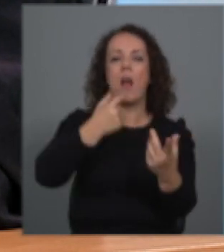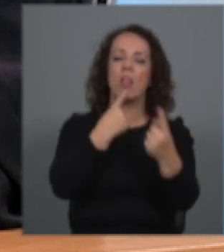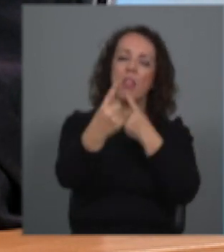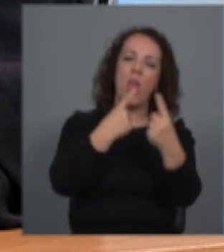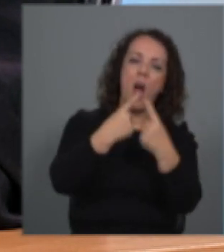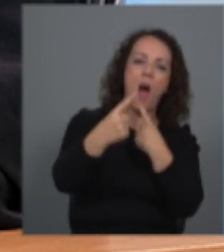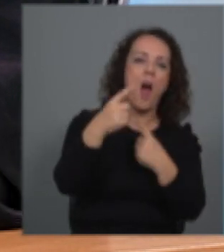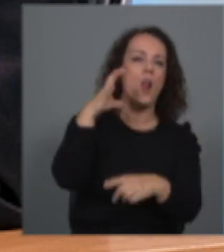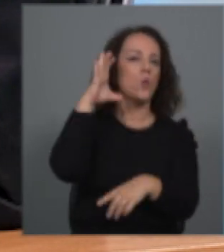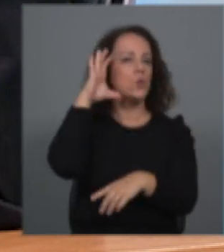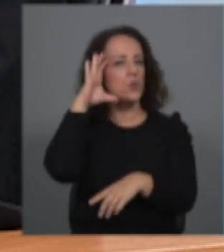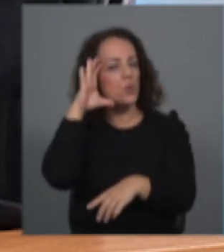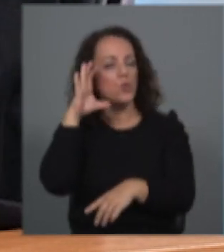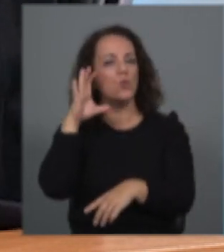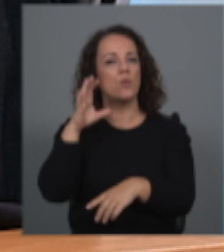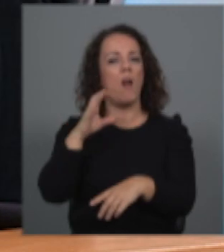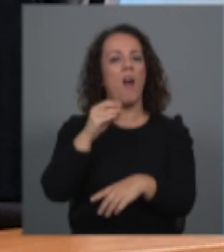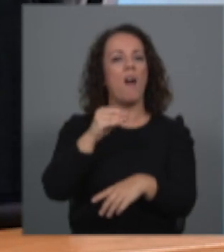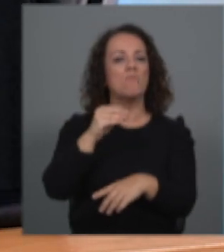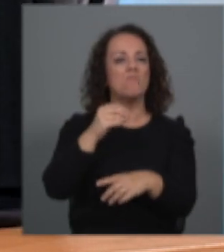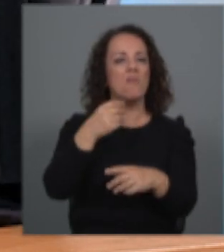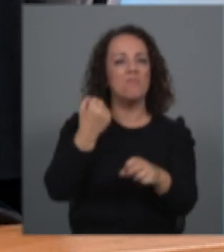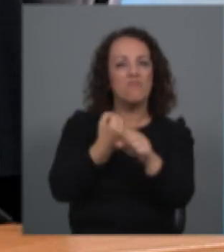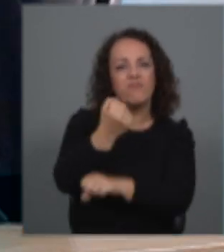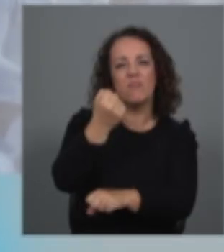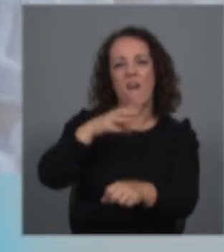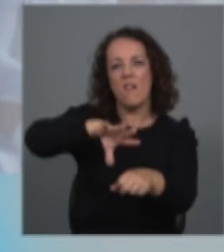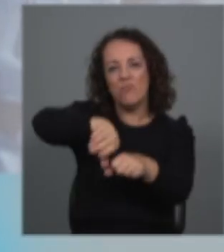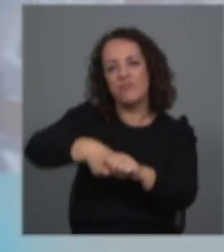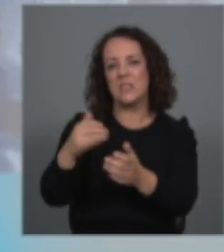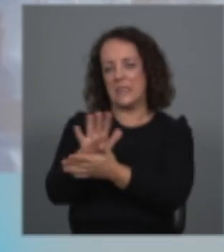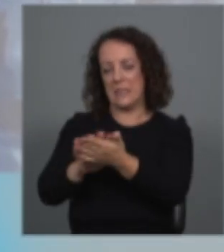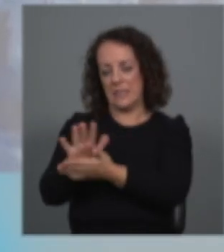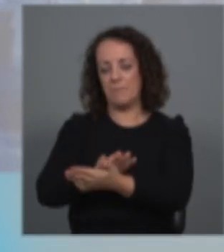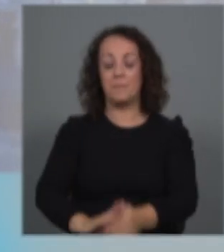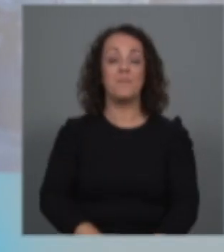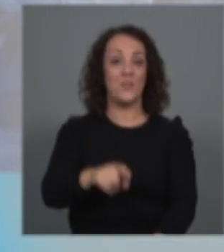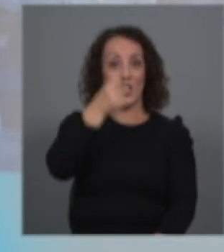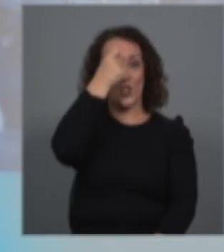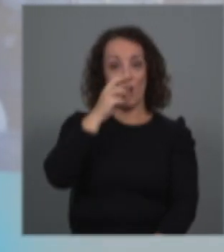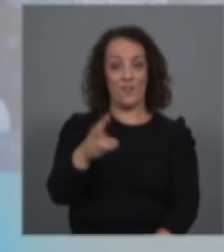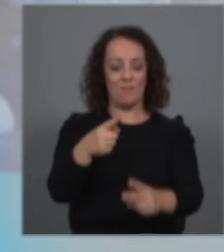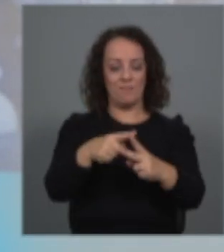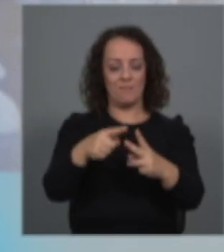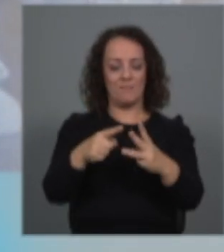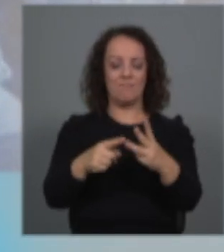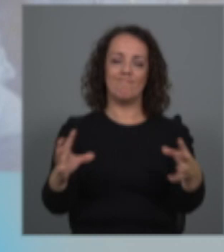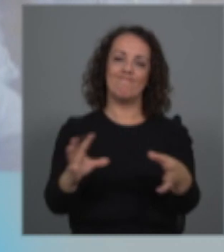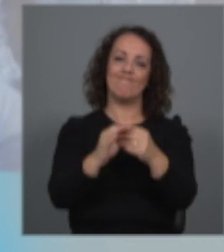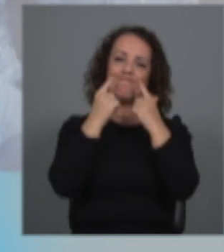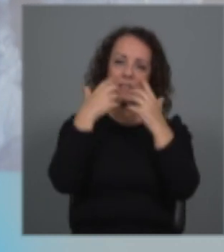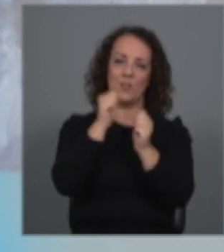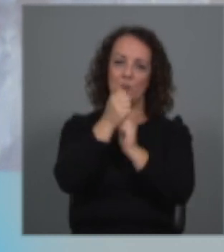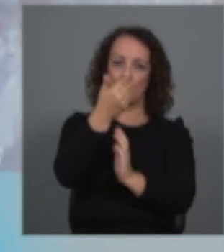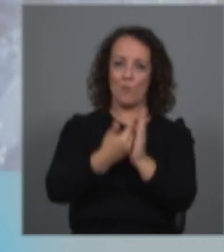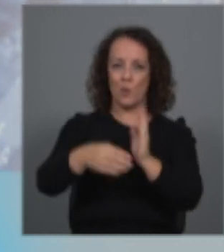que da violência. São, de facto, 3 episódios que ilustram este documento do Papa, Fratelli Tutti,